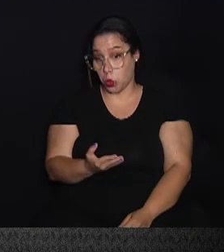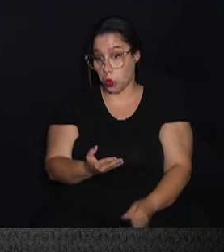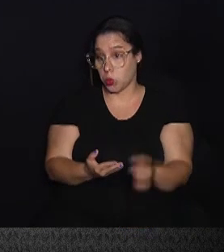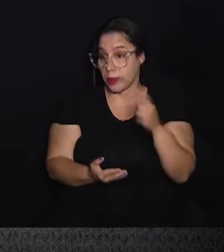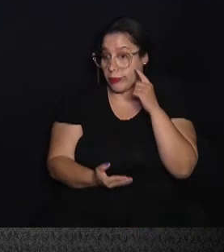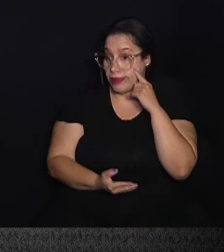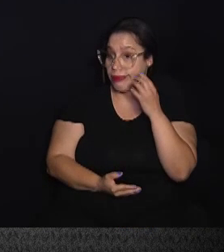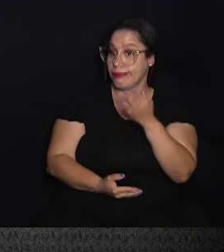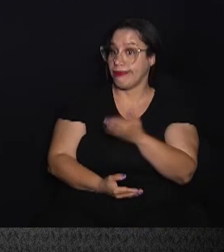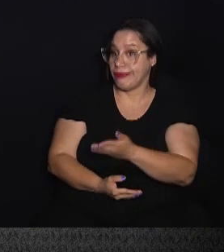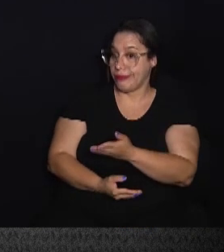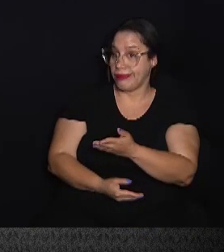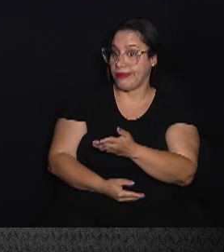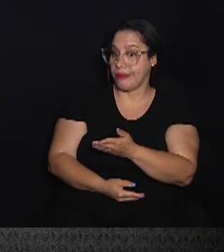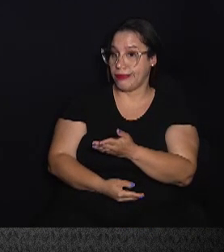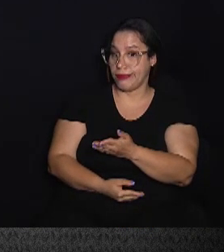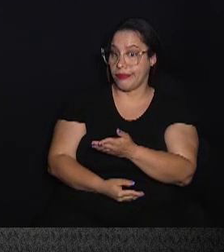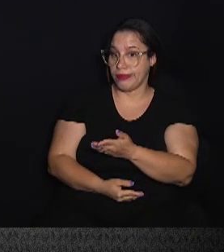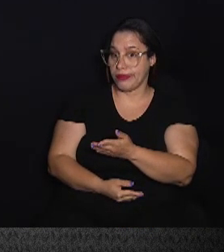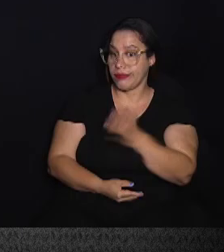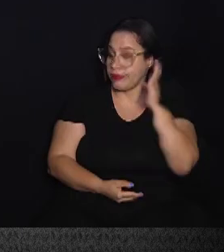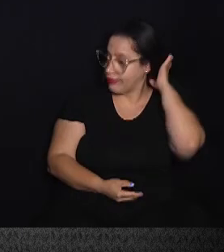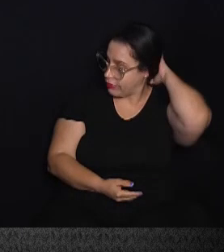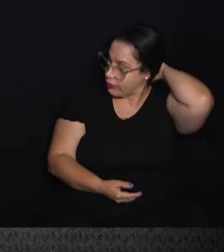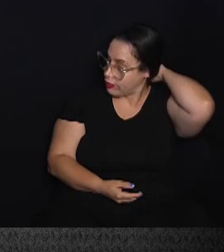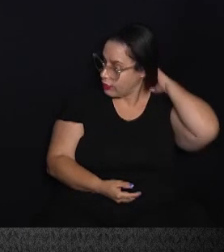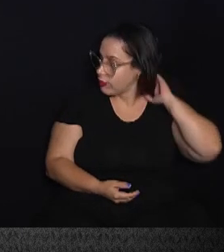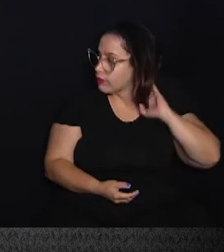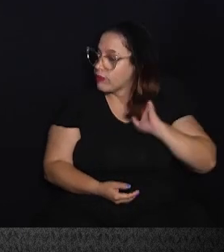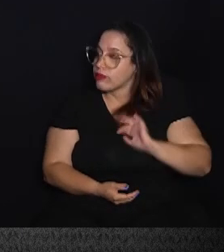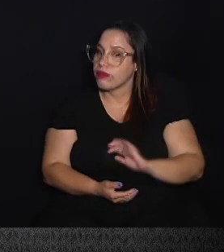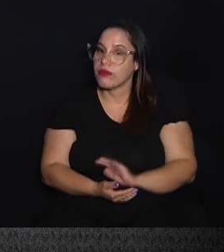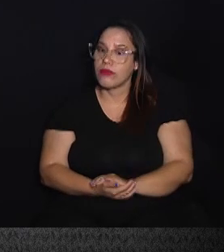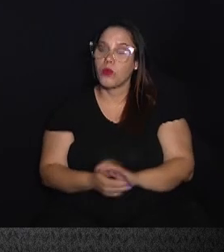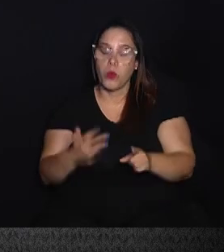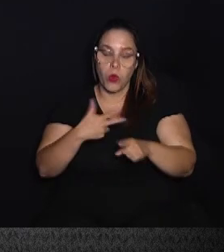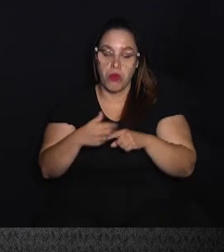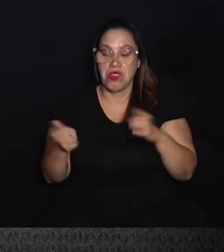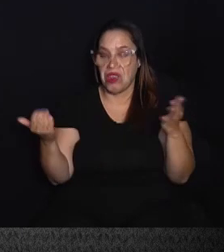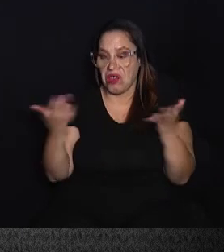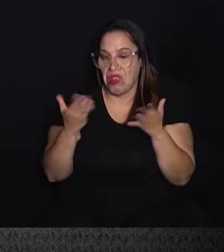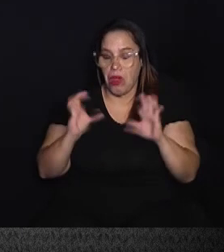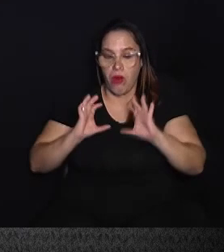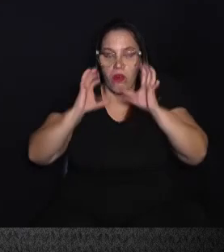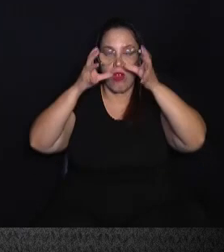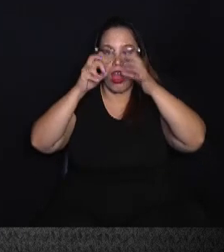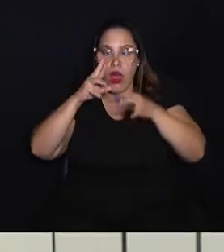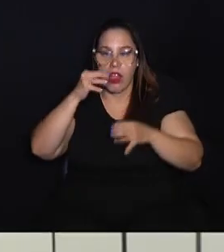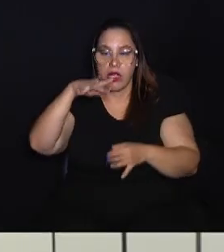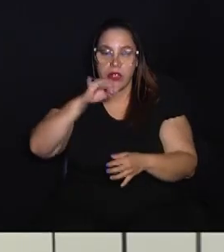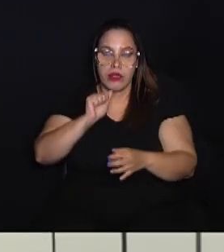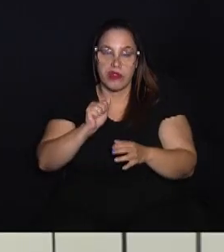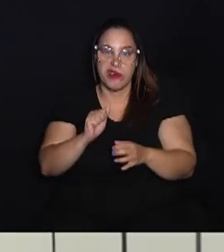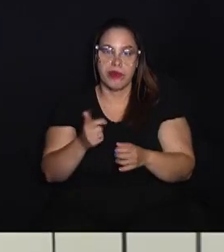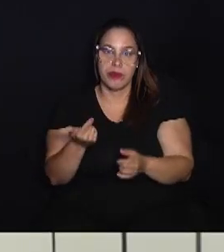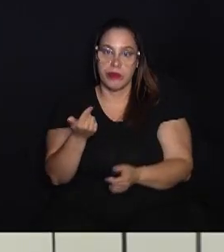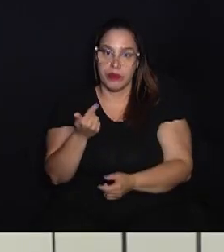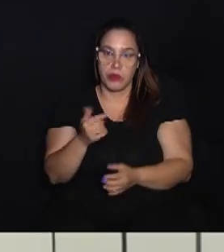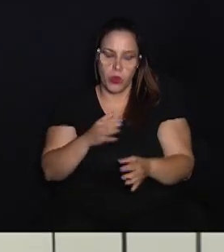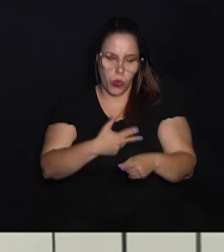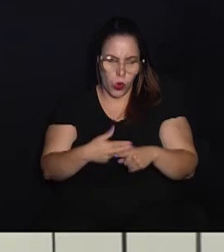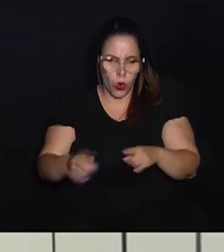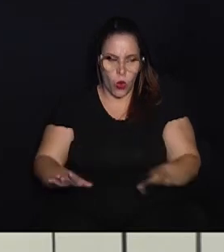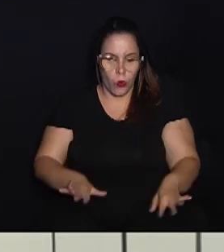20-25, 21-25 e 16-25. Com a vitória agora, o Vôlei Renata terminou a primeira fase na